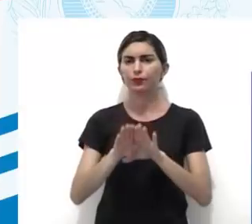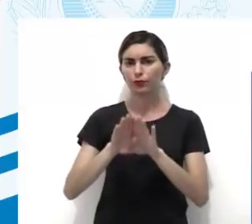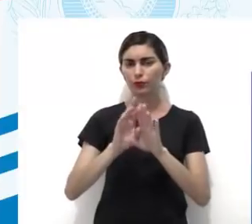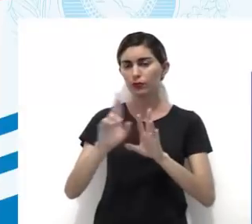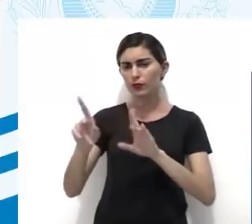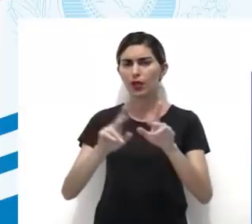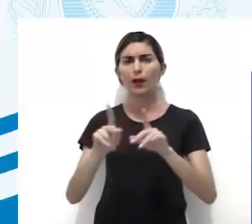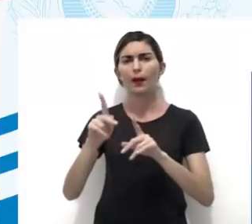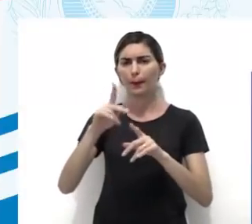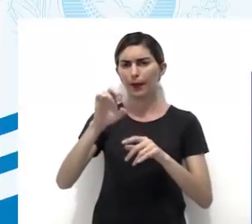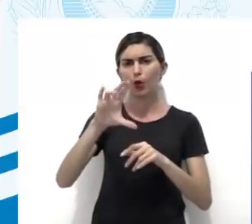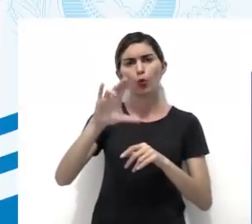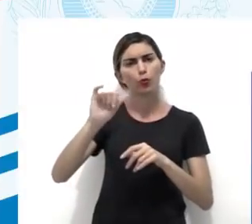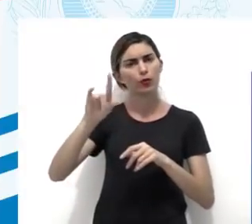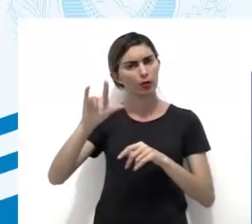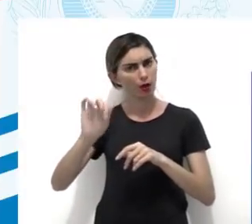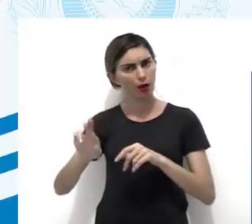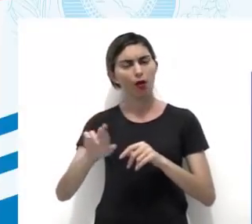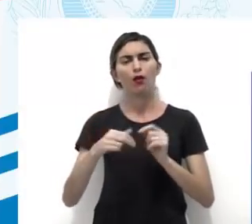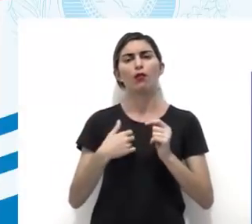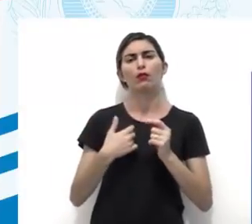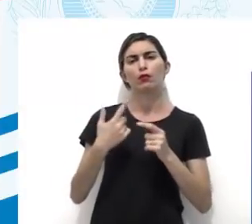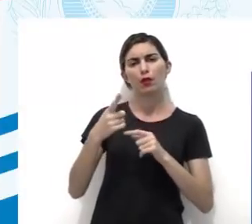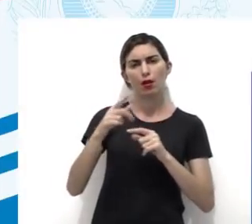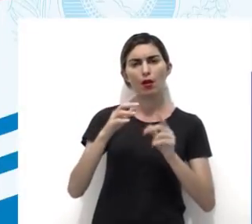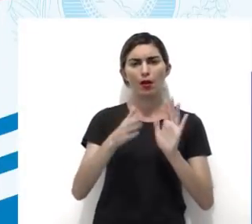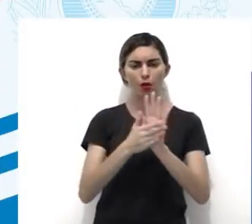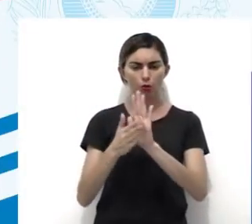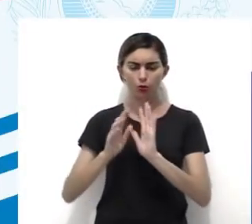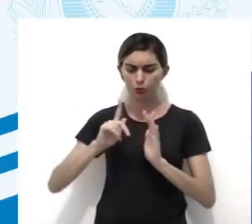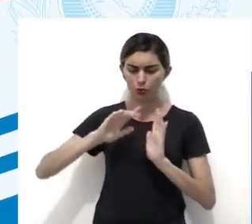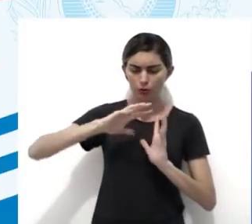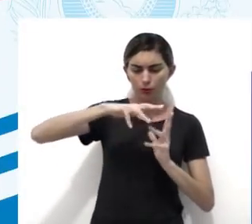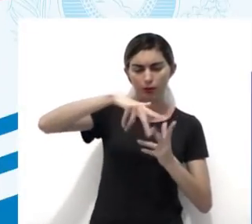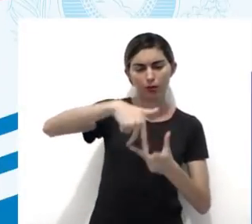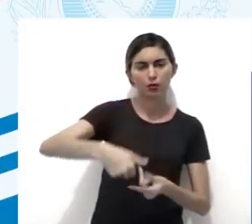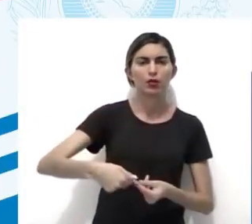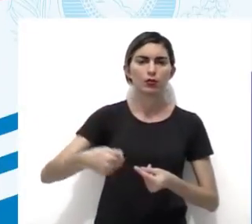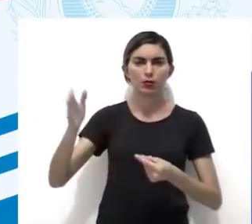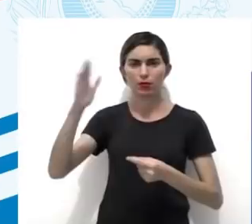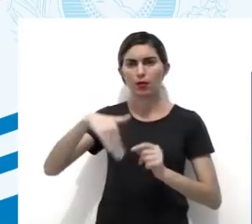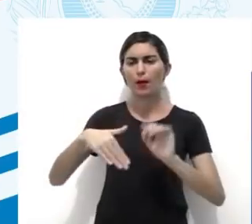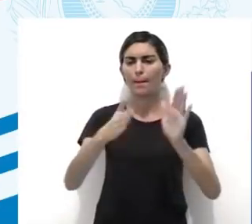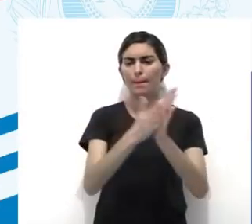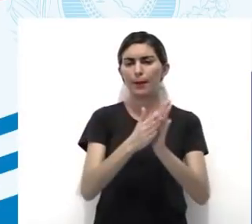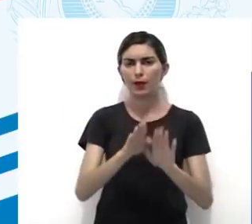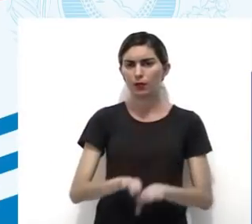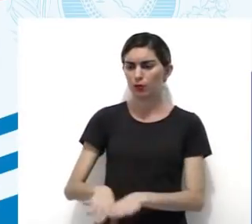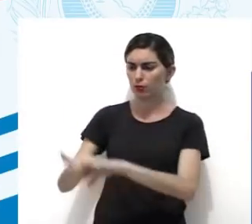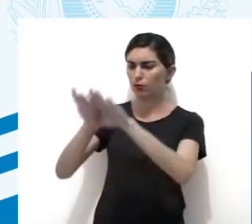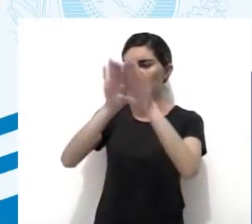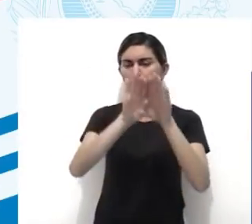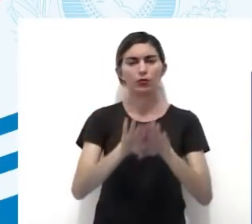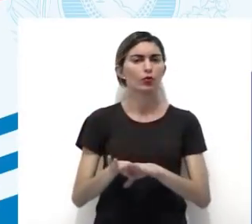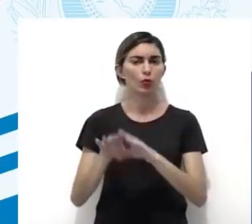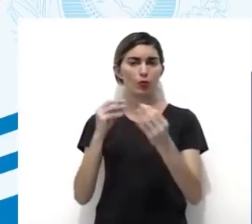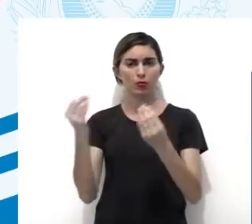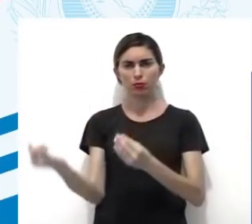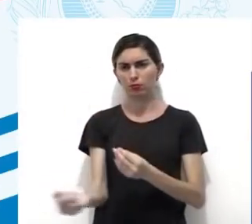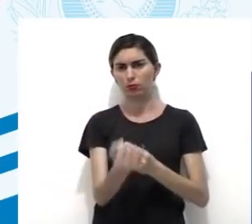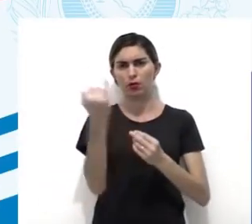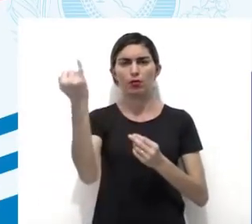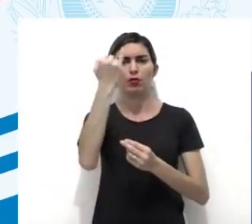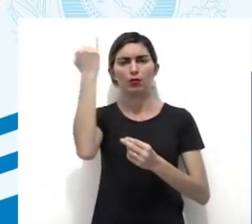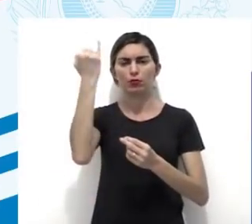aspecto peculiar desse mundo globalizado, ou seja, a globalização ela trouxe a padronização como um aspecto